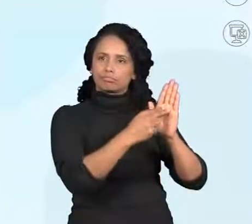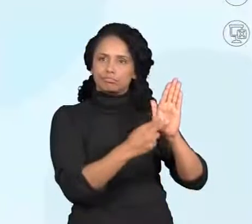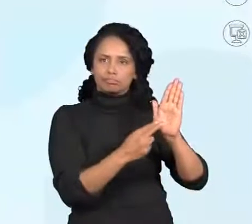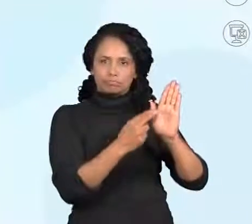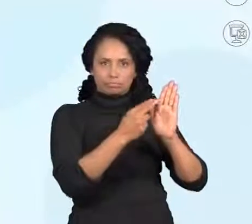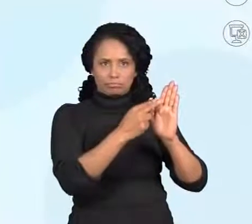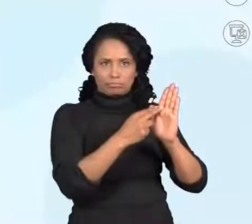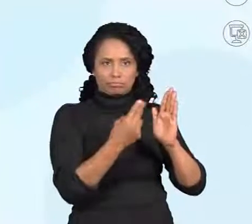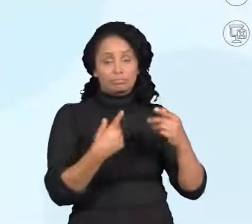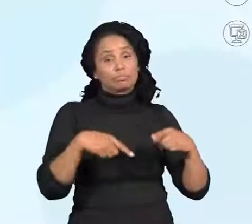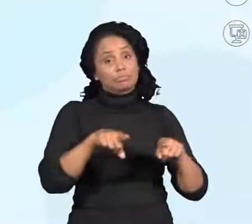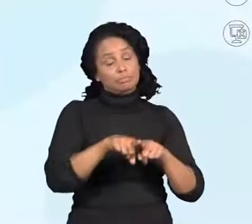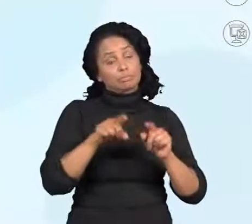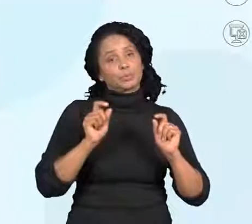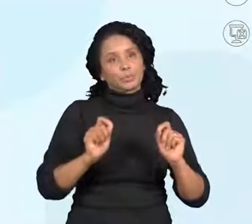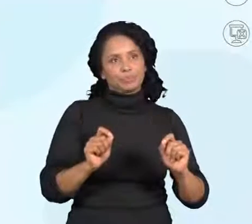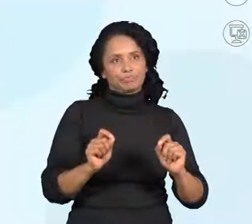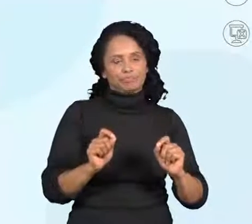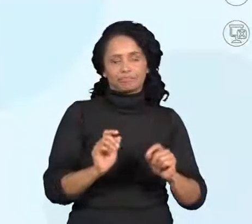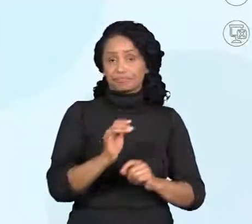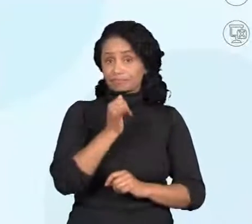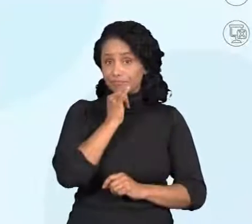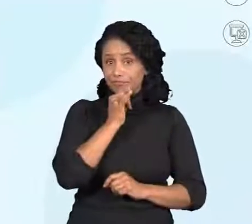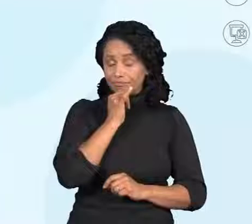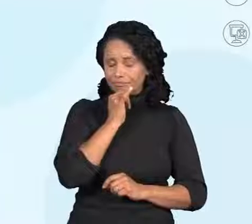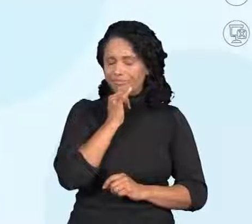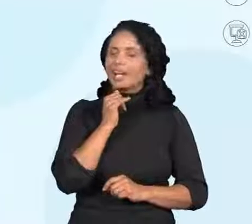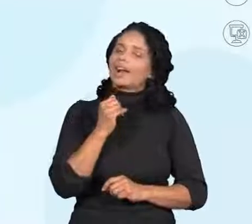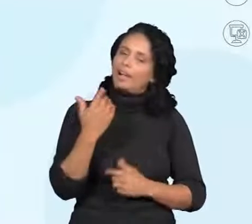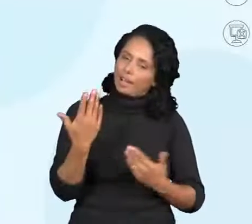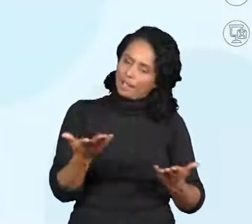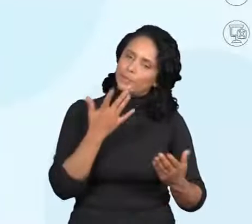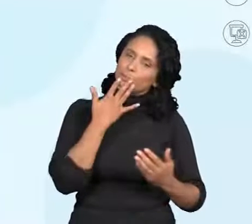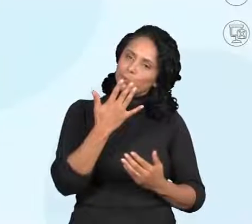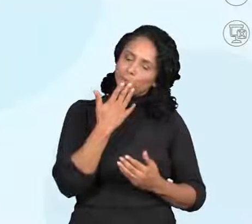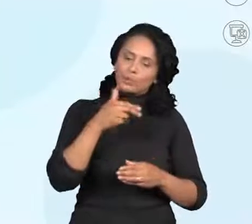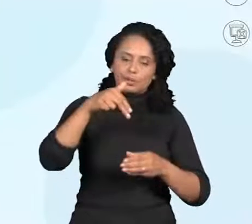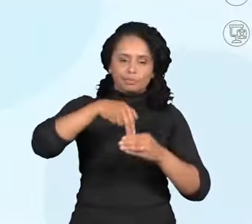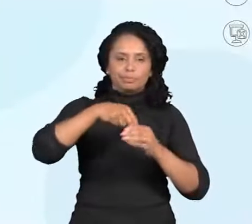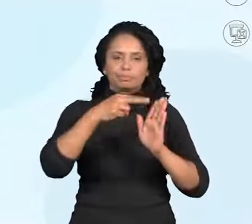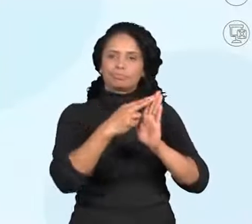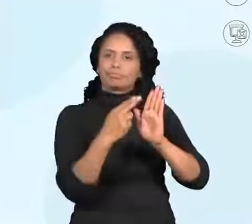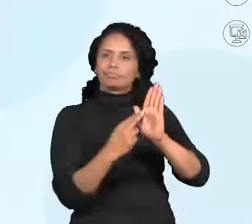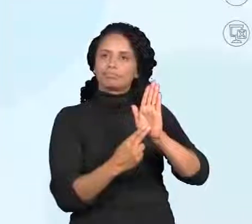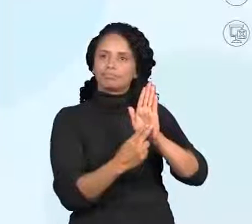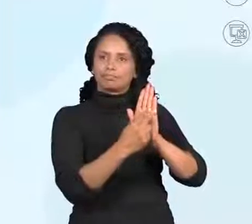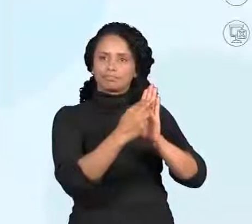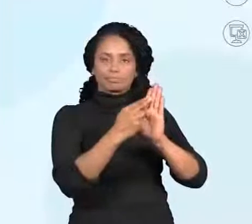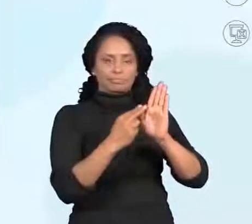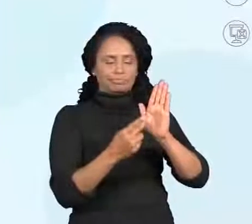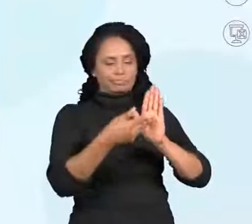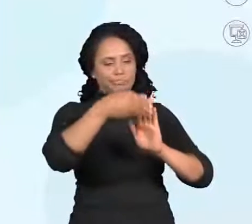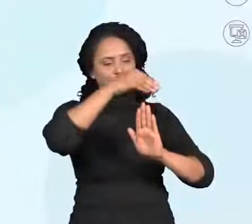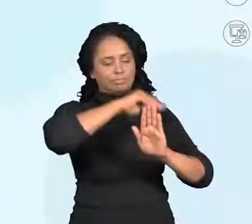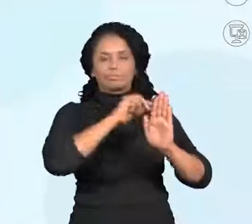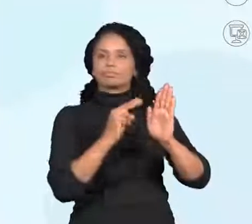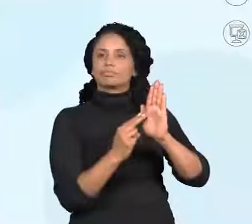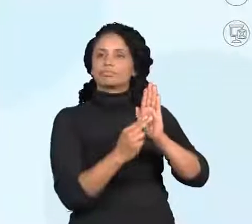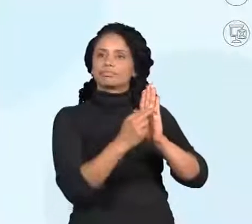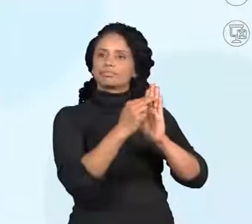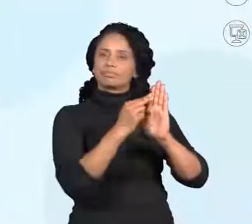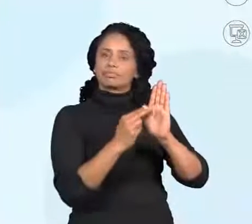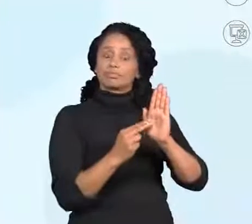é... aqui teria um exemplo da pintura, né, um exemplozinho da pintura, certo. Só para ilustrar. Próximo conceito, então, é